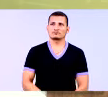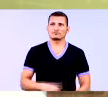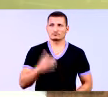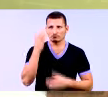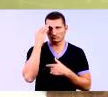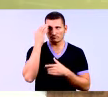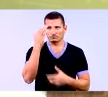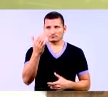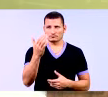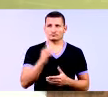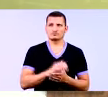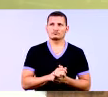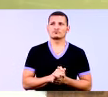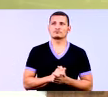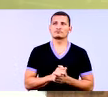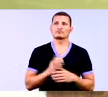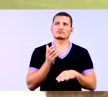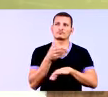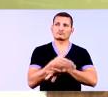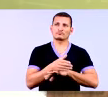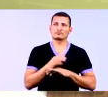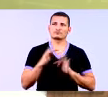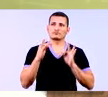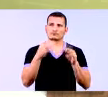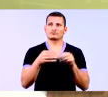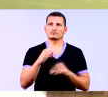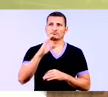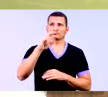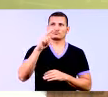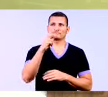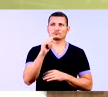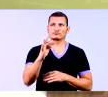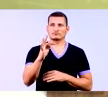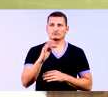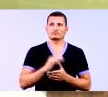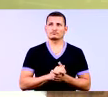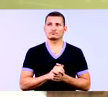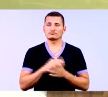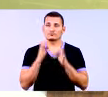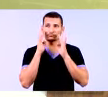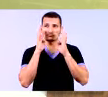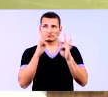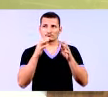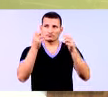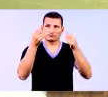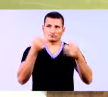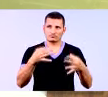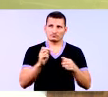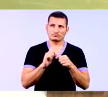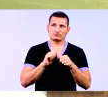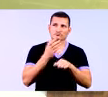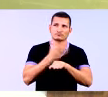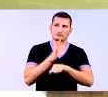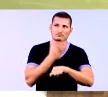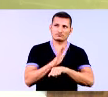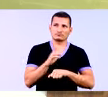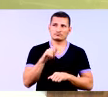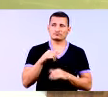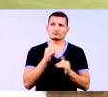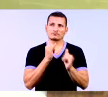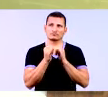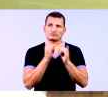participação de todos no tutorial aí, no chat, tá? Fiquem atentos às explicações aí, façam o exercício, né, pessoal? São